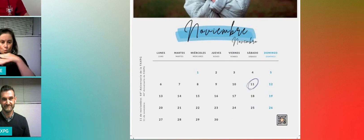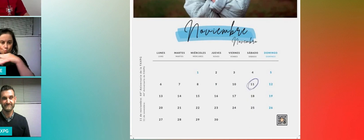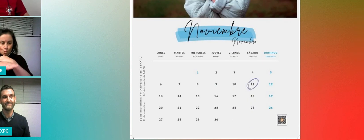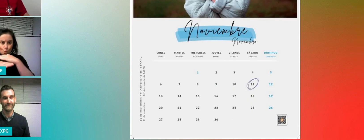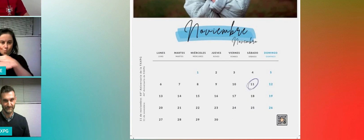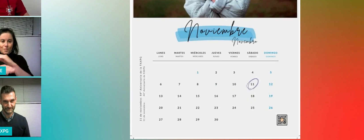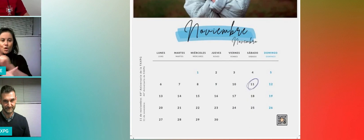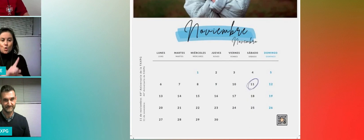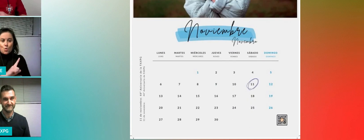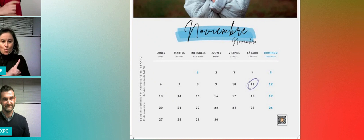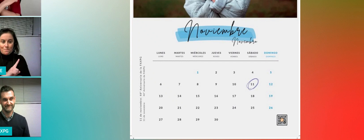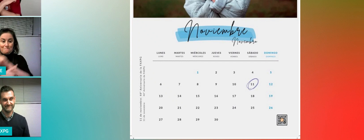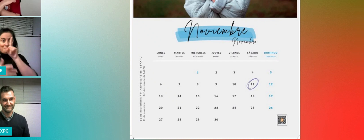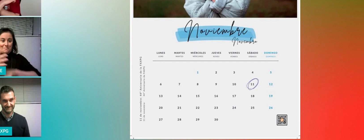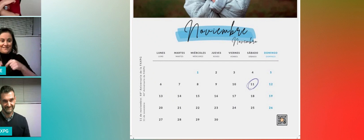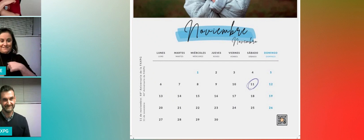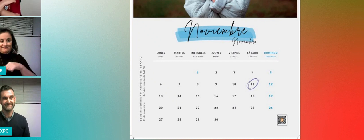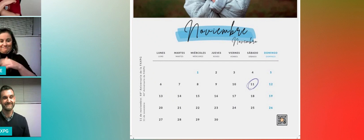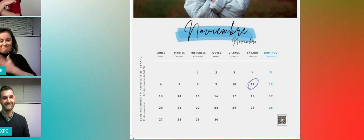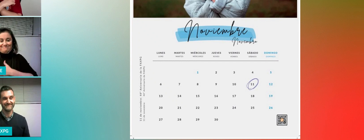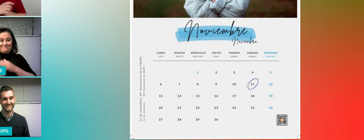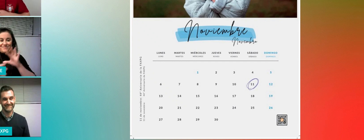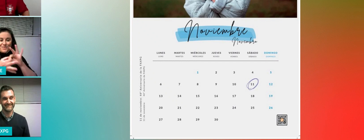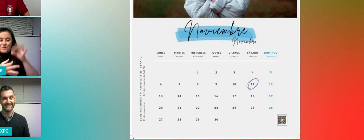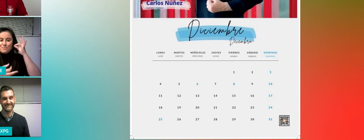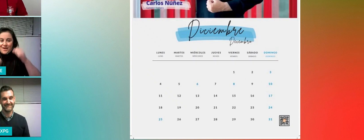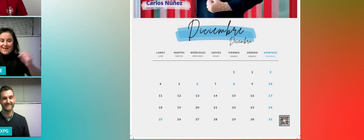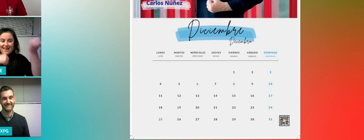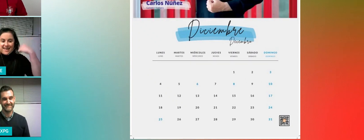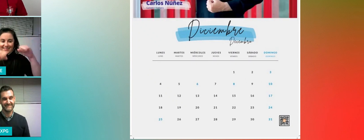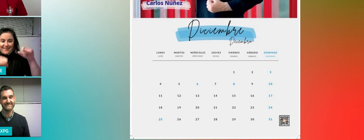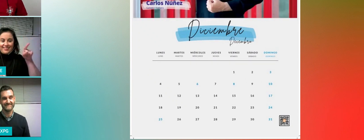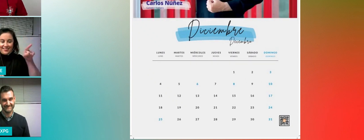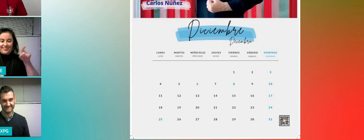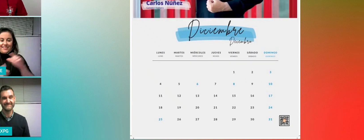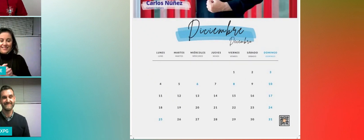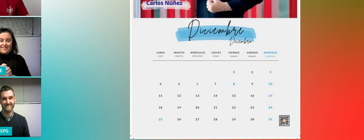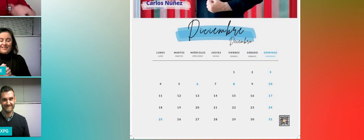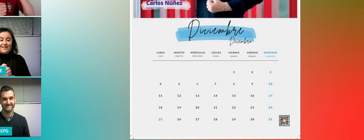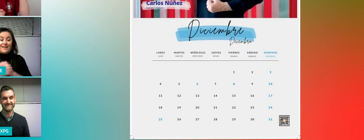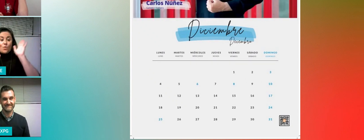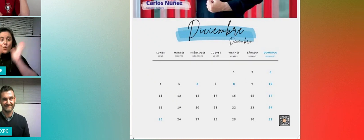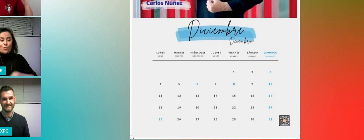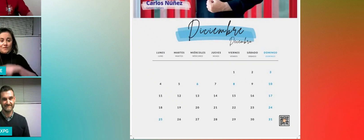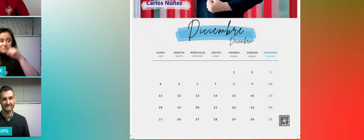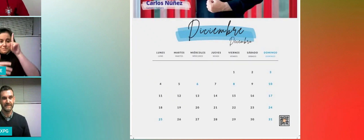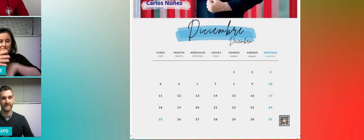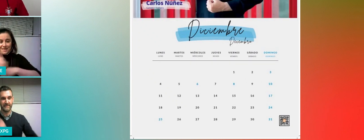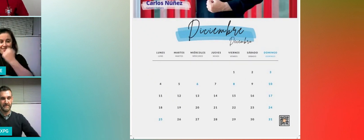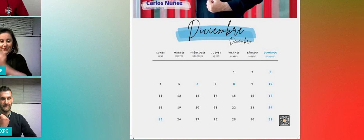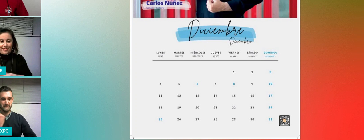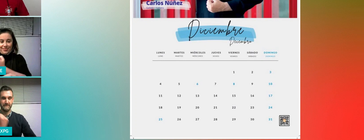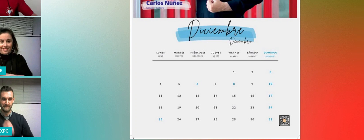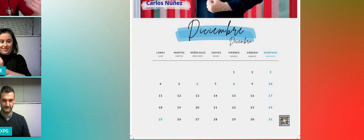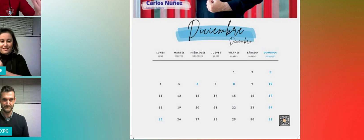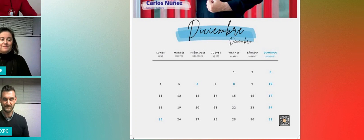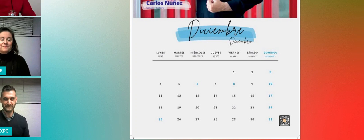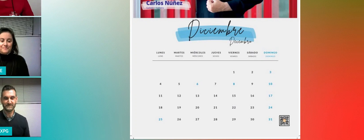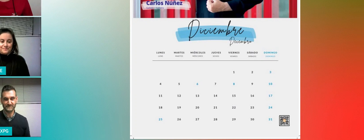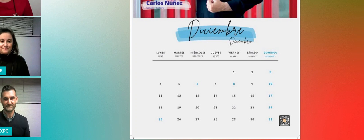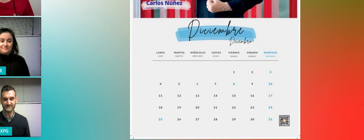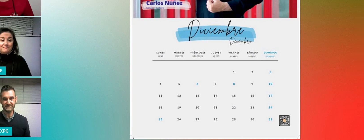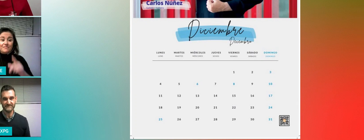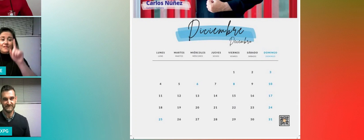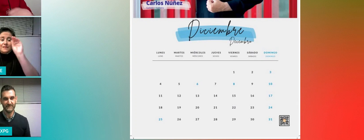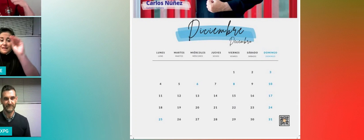outubro. Novembro, meio mês, com Benedita. Uau. É dezembro. Dezembro. Dezembro